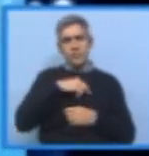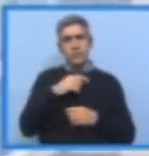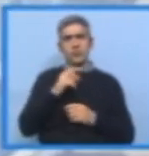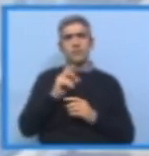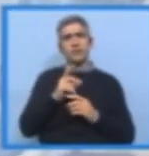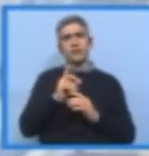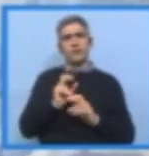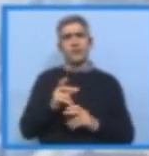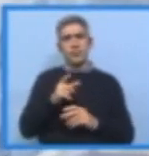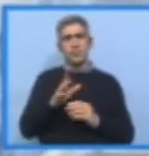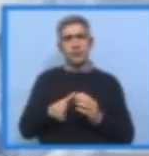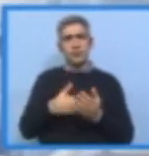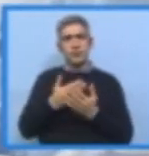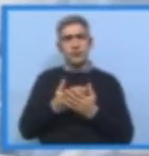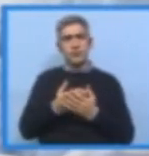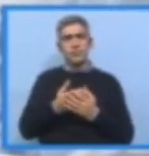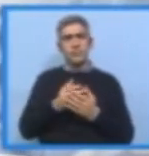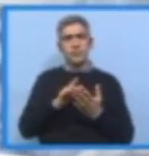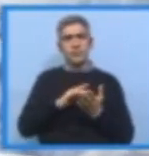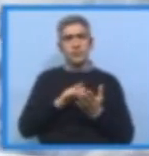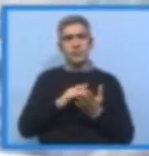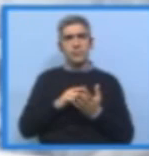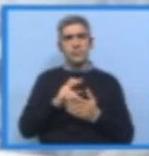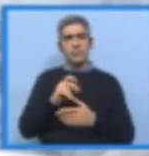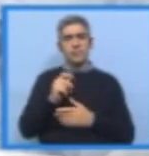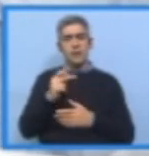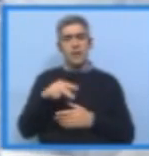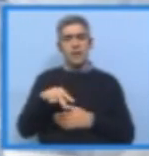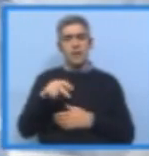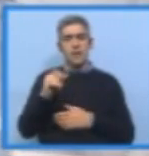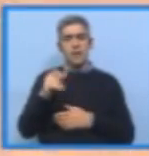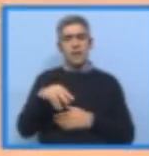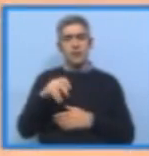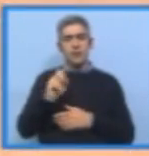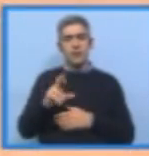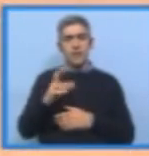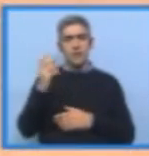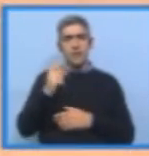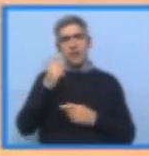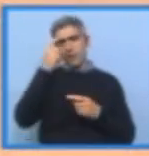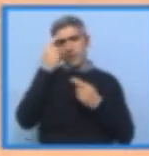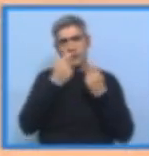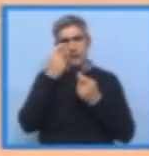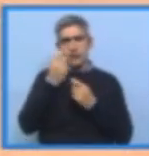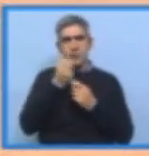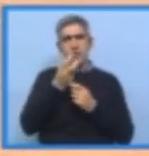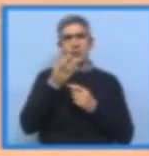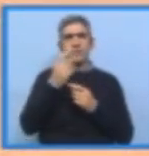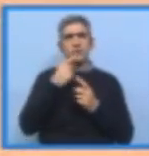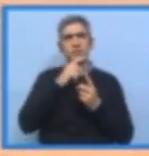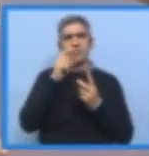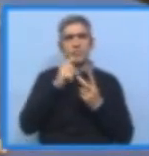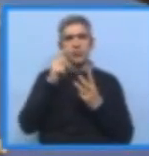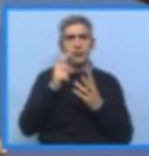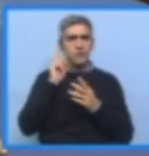então esta proposta deste livro, Reanimar, que nos traz também à reflexão tantas questões tão